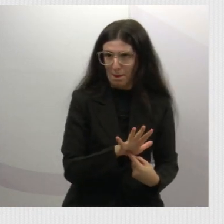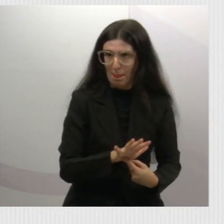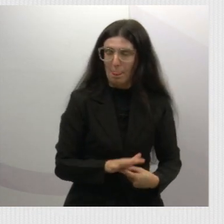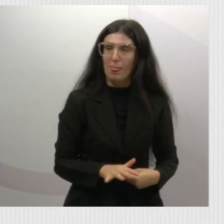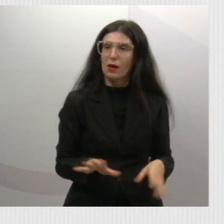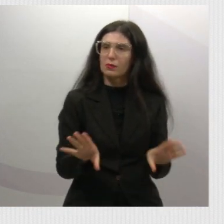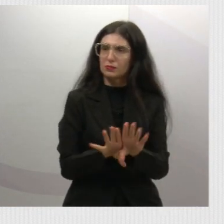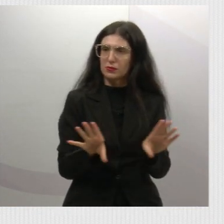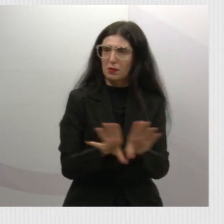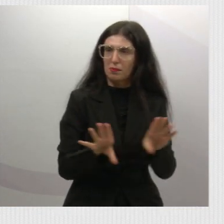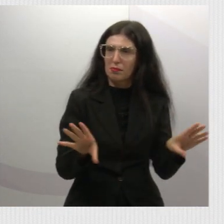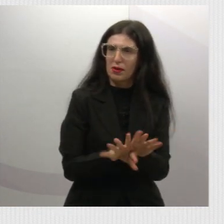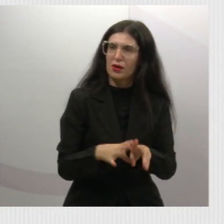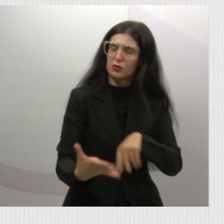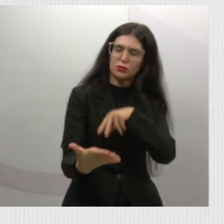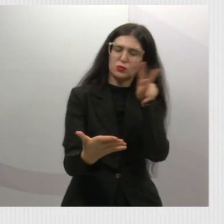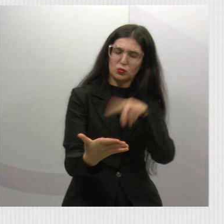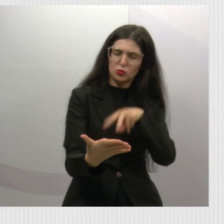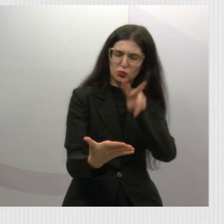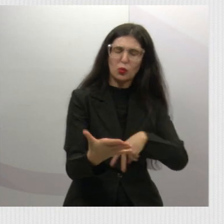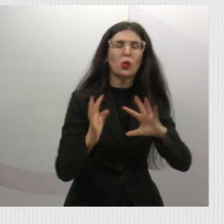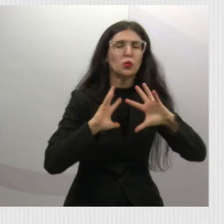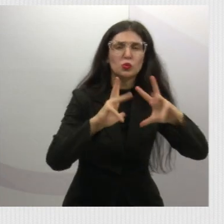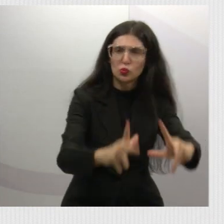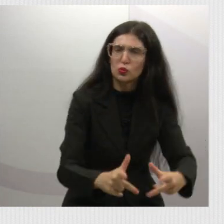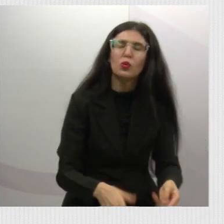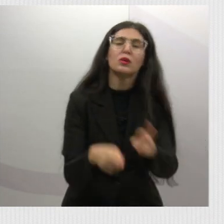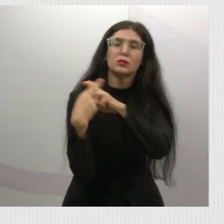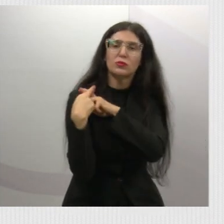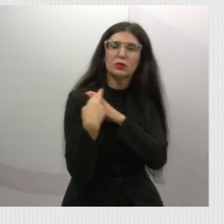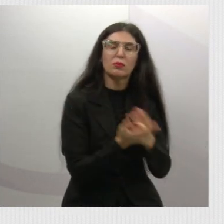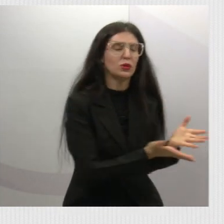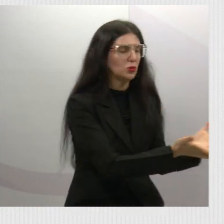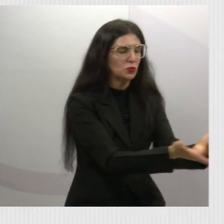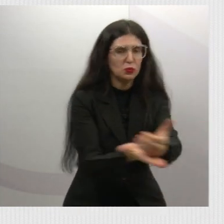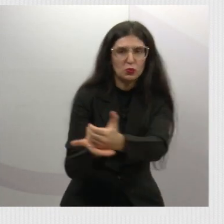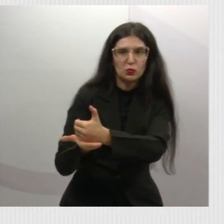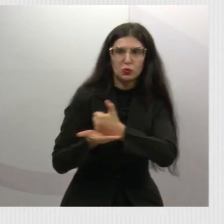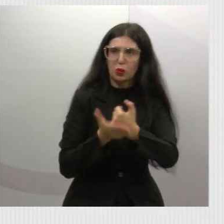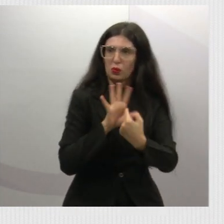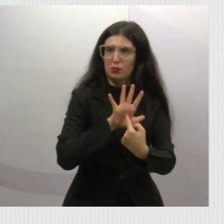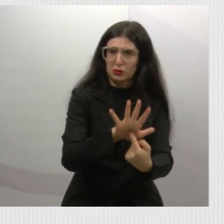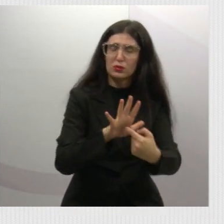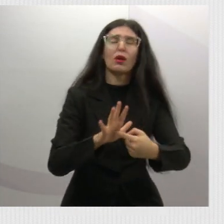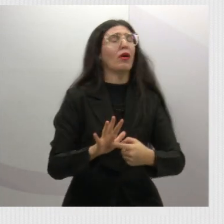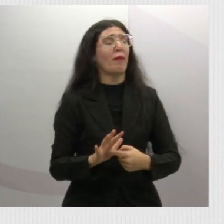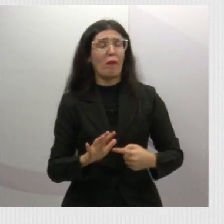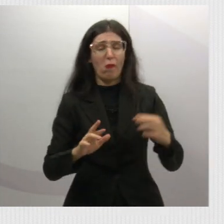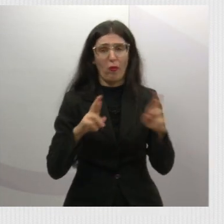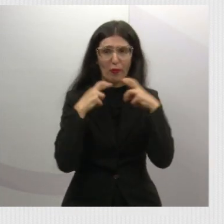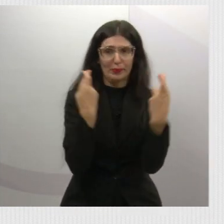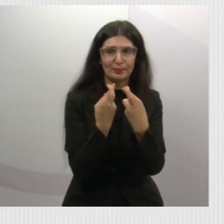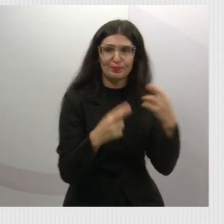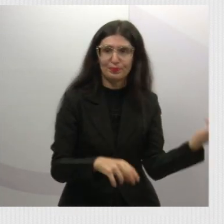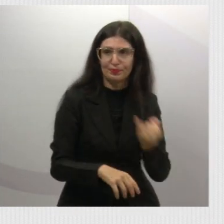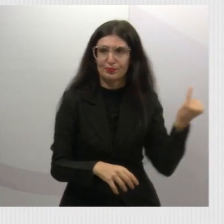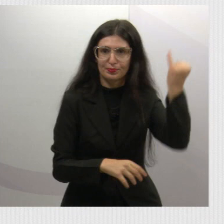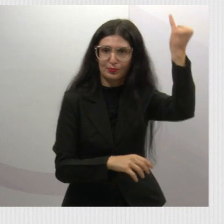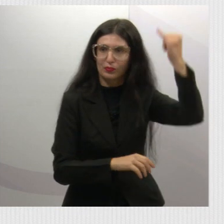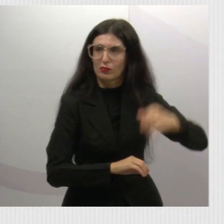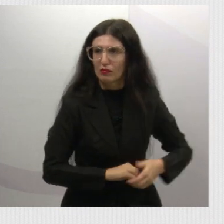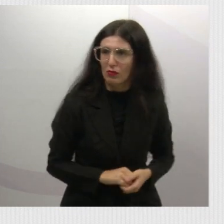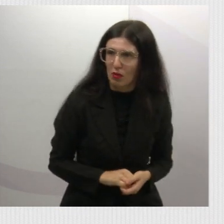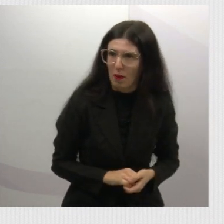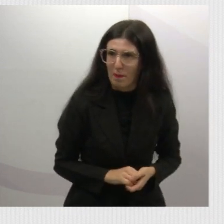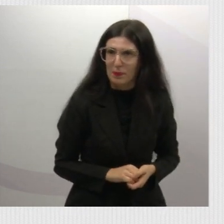e avaliará o cumprimento das metas fiscais de cada quadrimestre em audiência pública na comissão referida